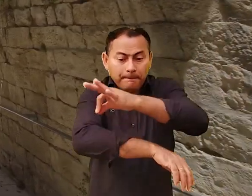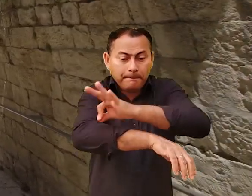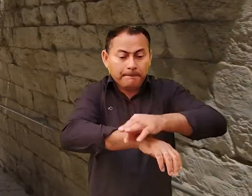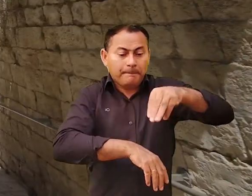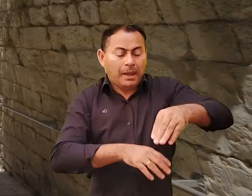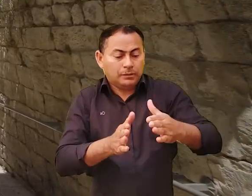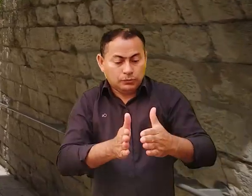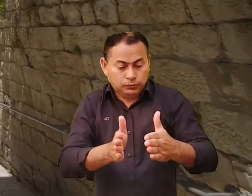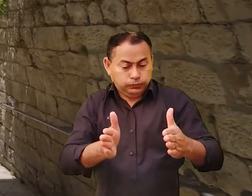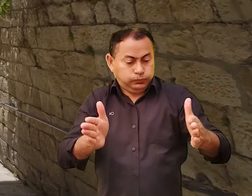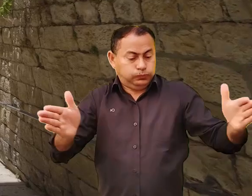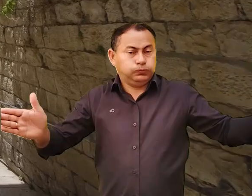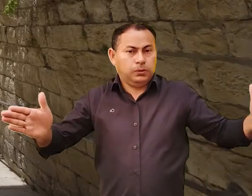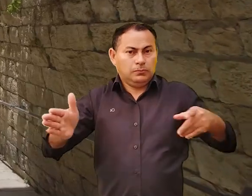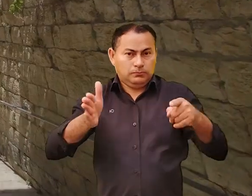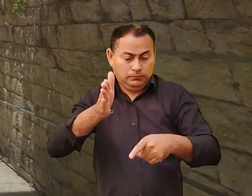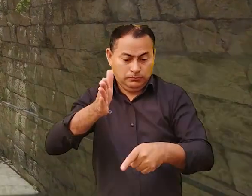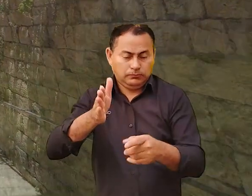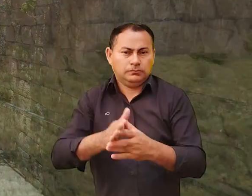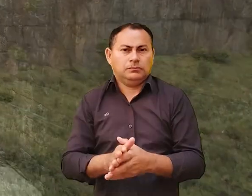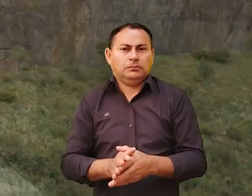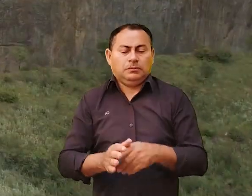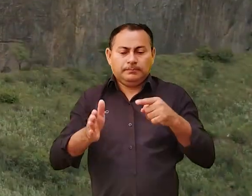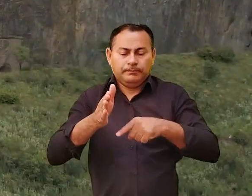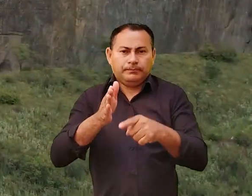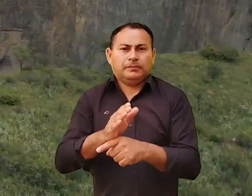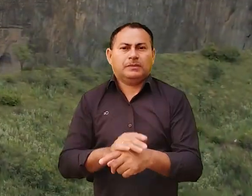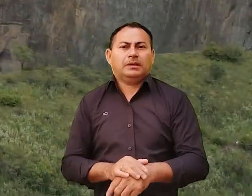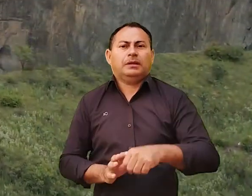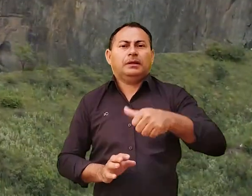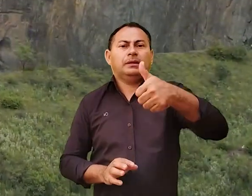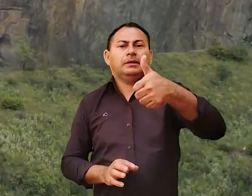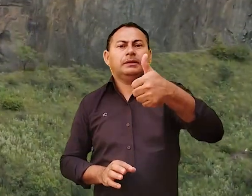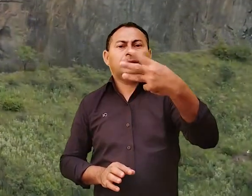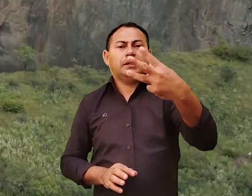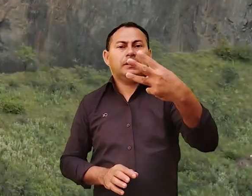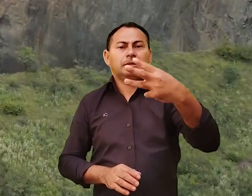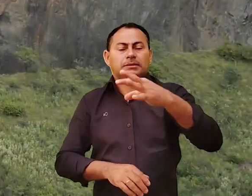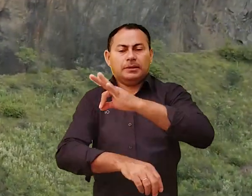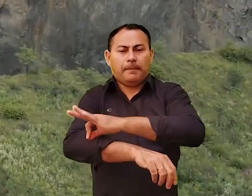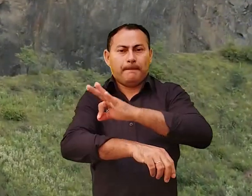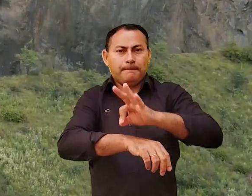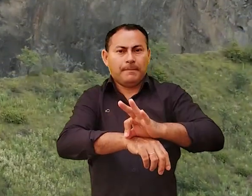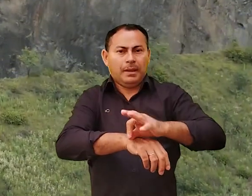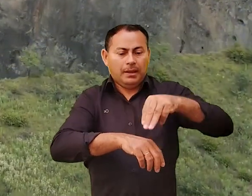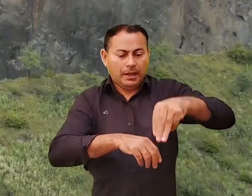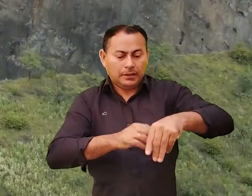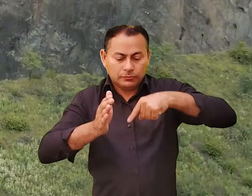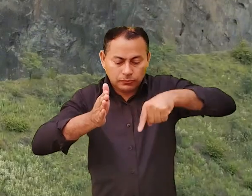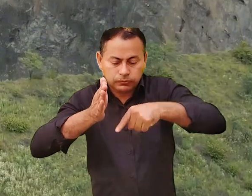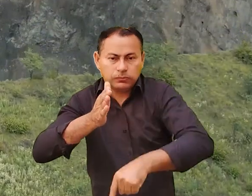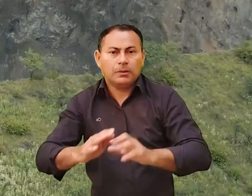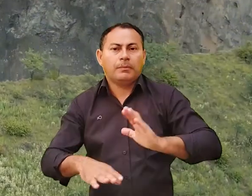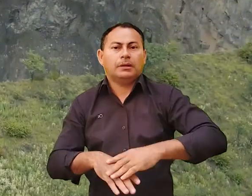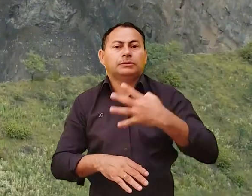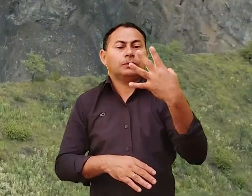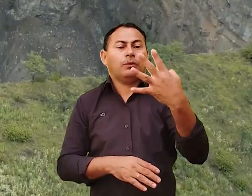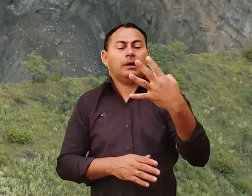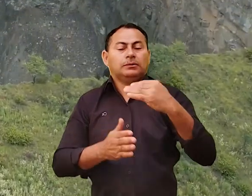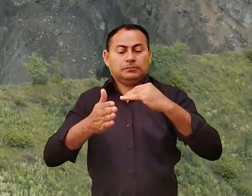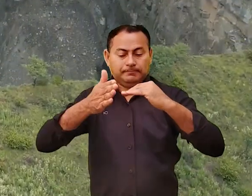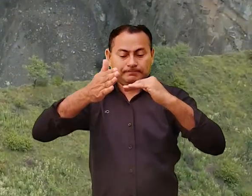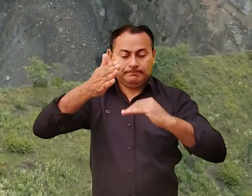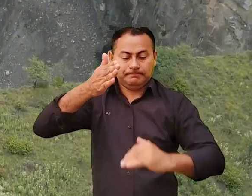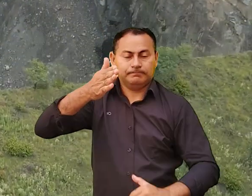os muros. Seu fundamento tinha uma profundidade de 13 metros para baixo do solo, mais de 4